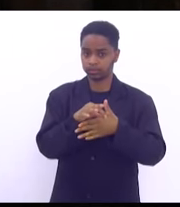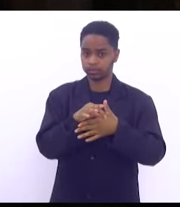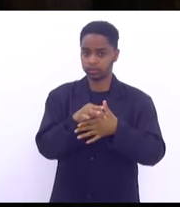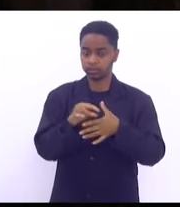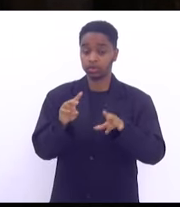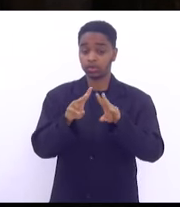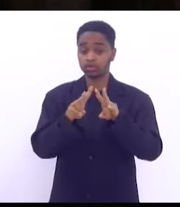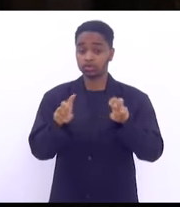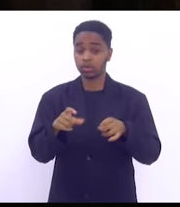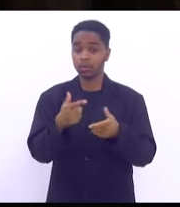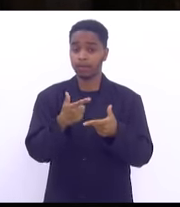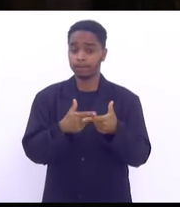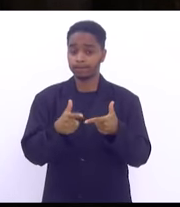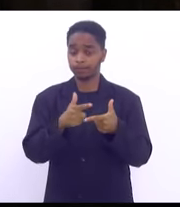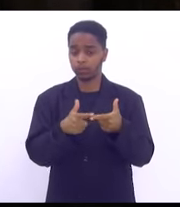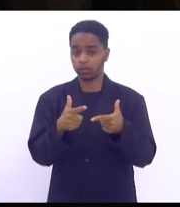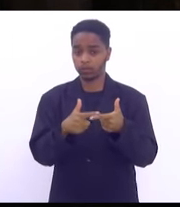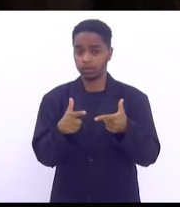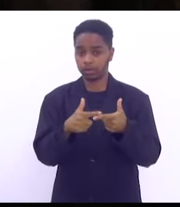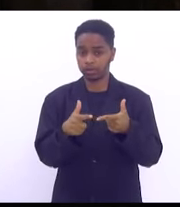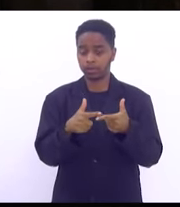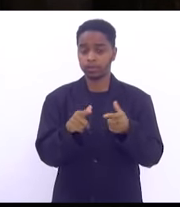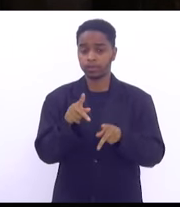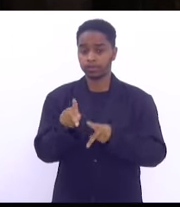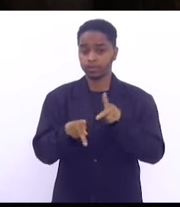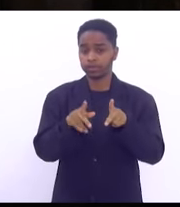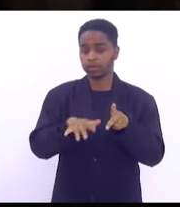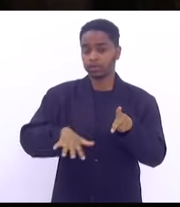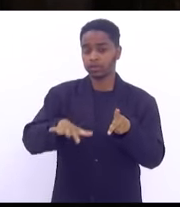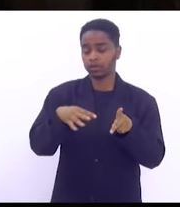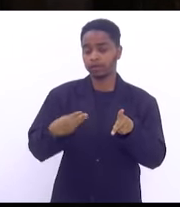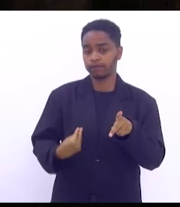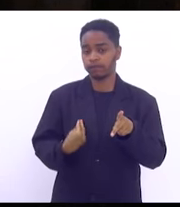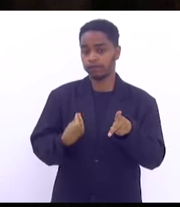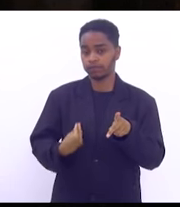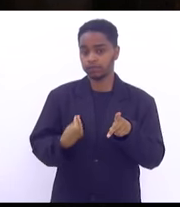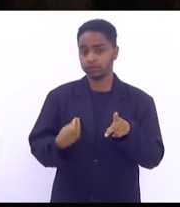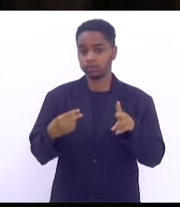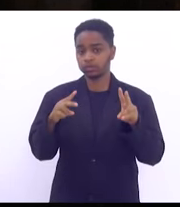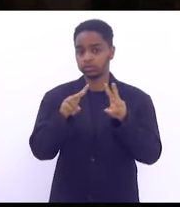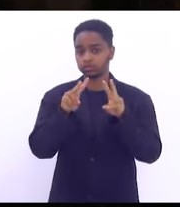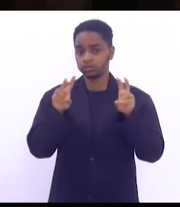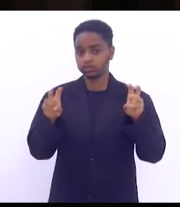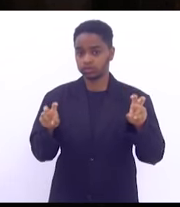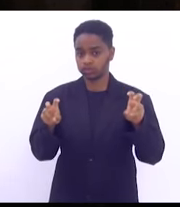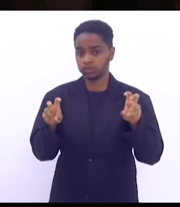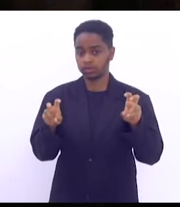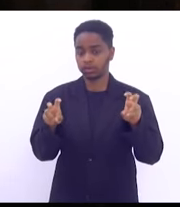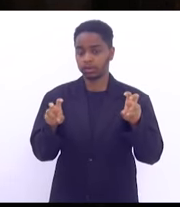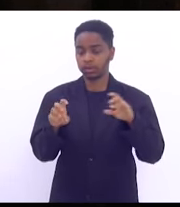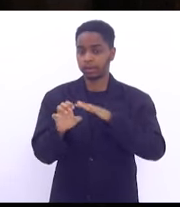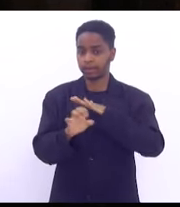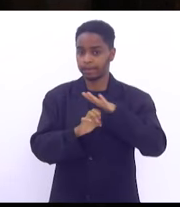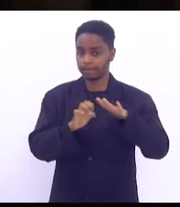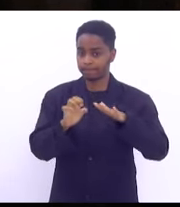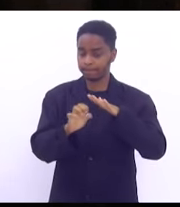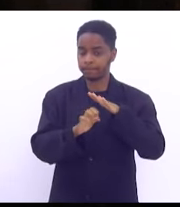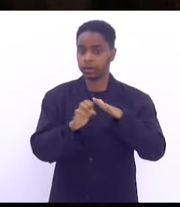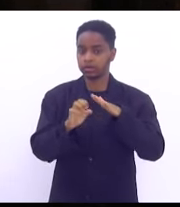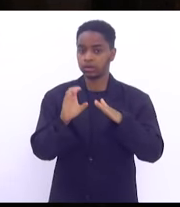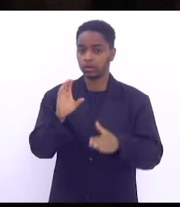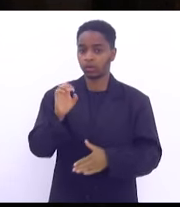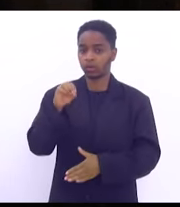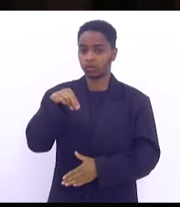refere ao problema que nós, população como um todo, tem vivenciado em relação às concessionárias